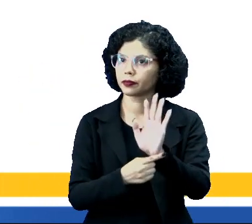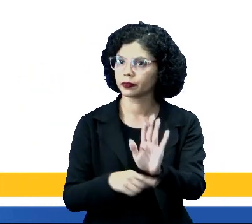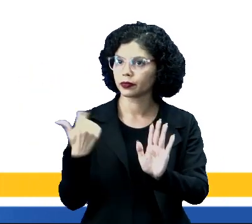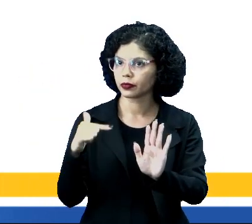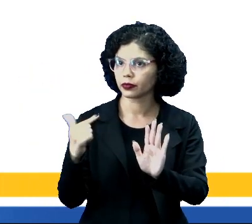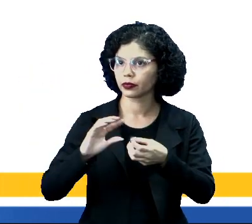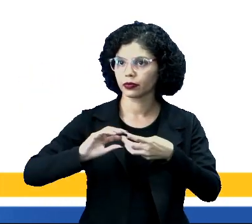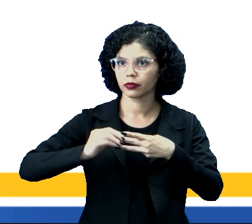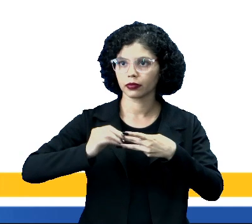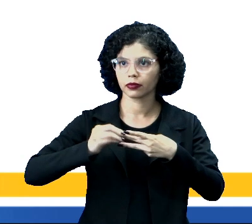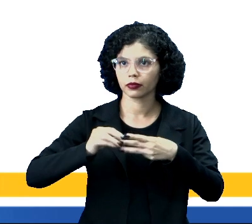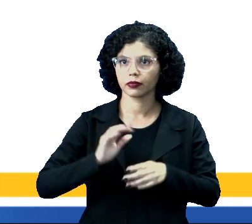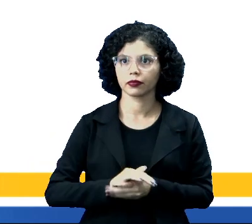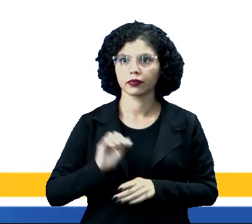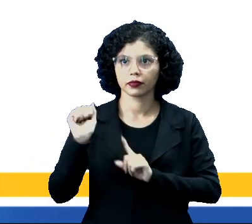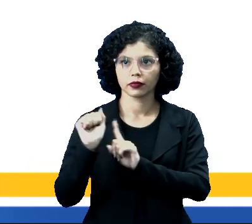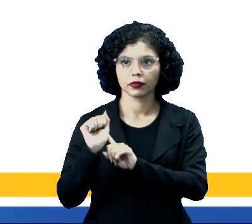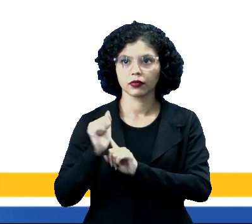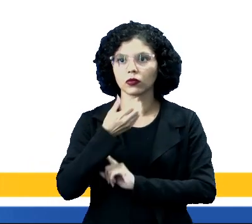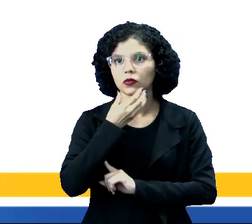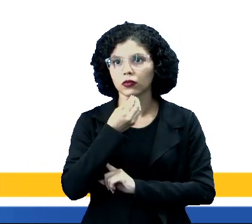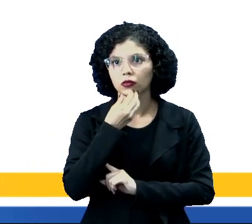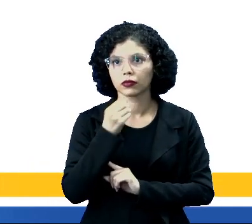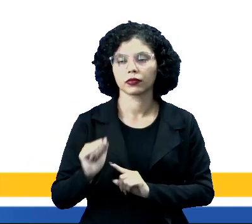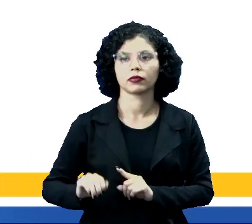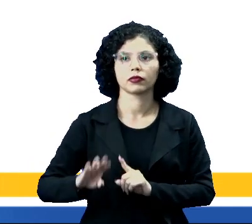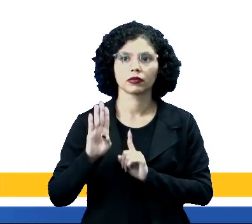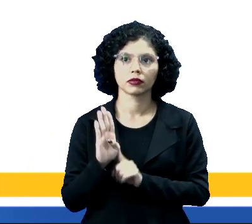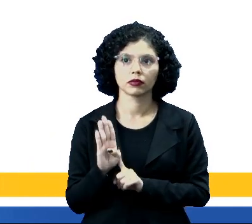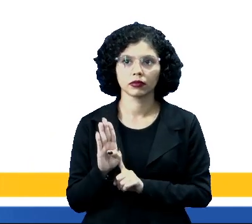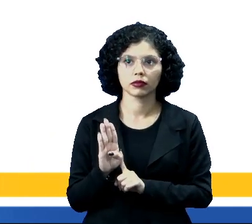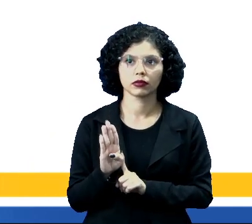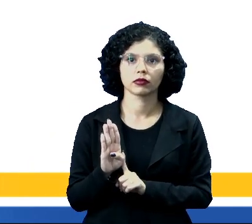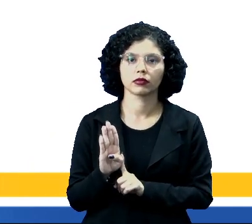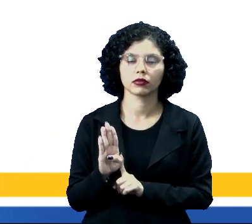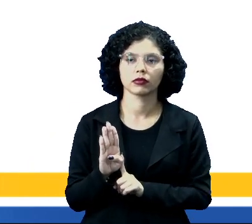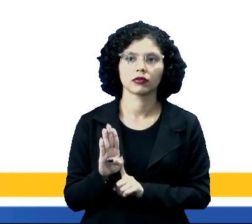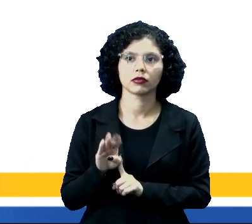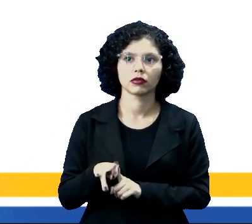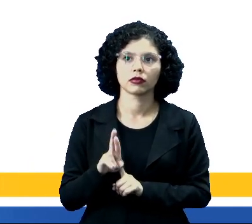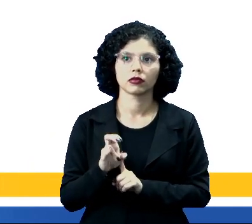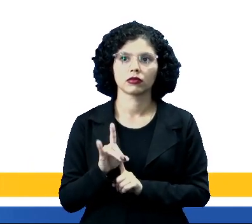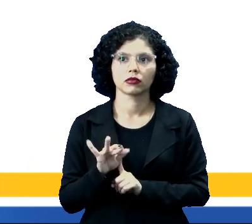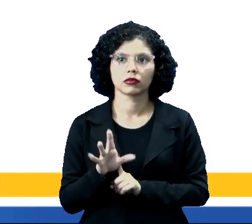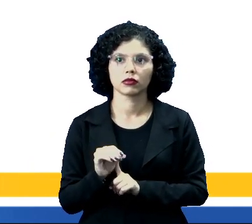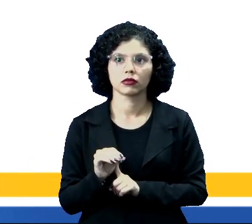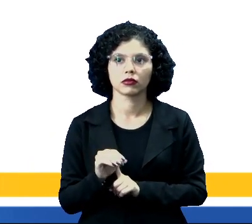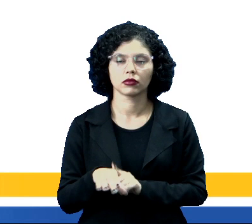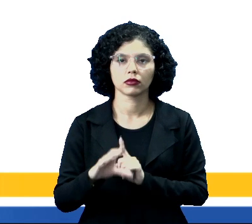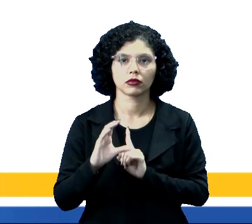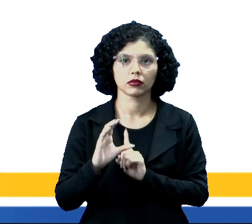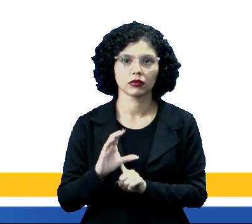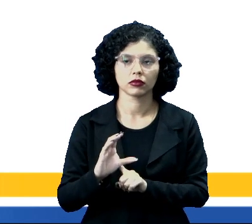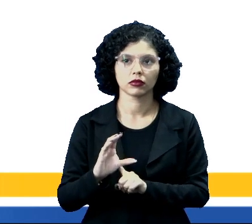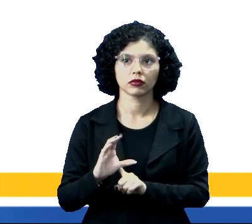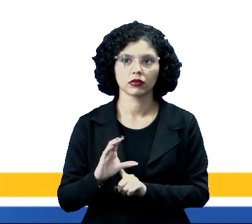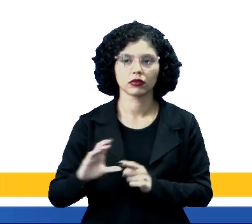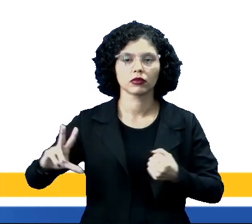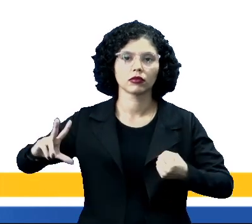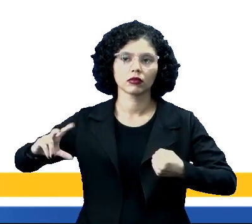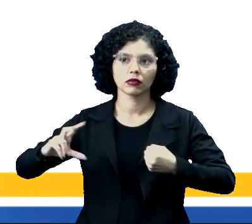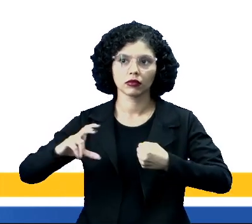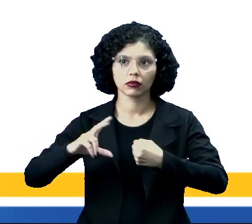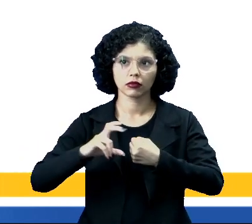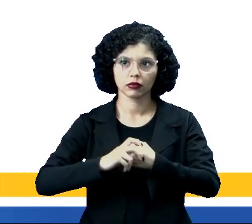apresenta célula? Letra A, homem. Letra B, musgos.